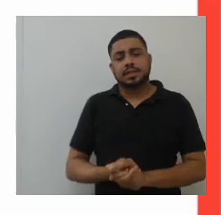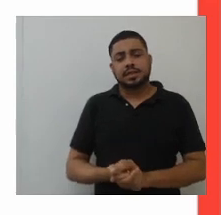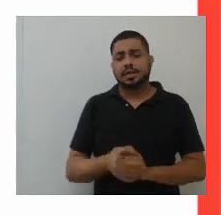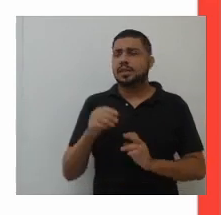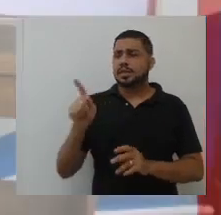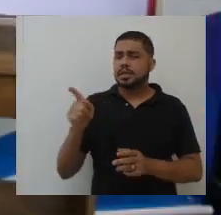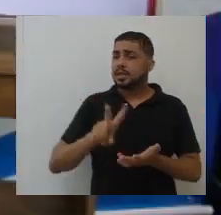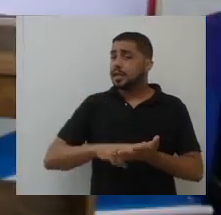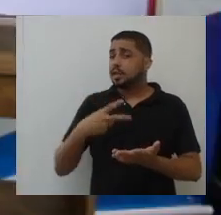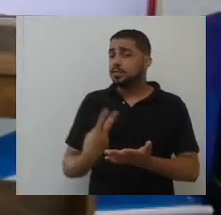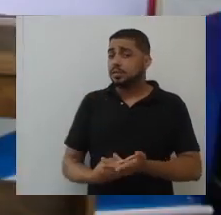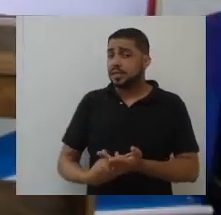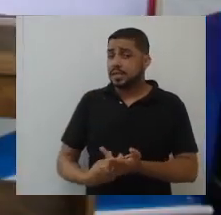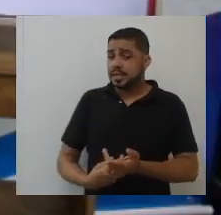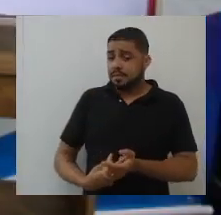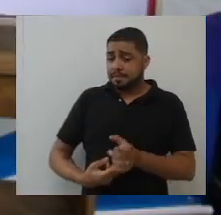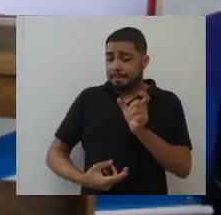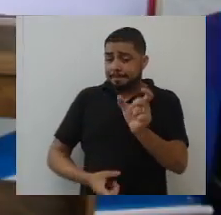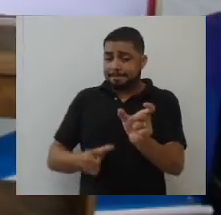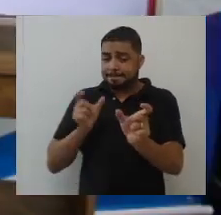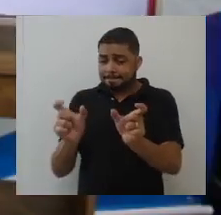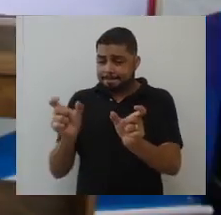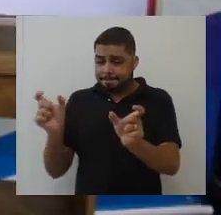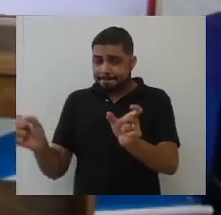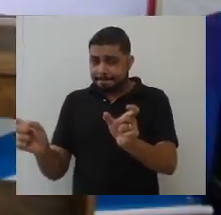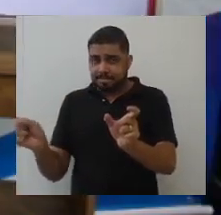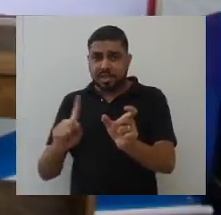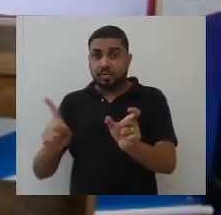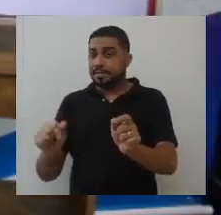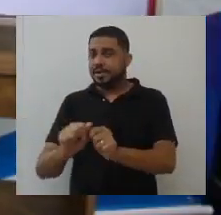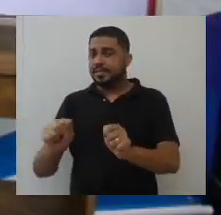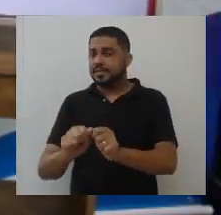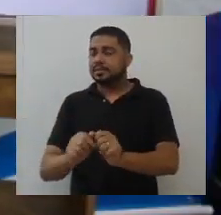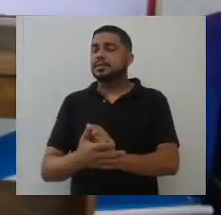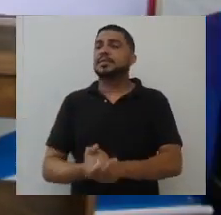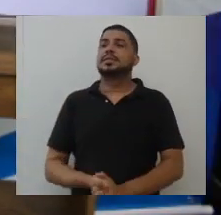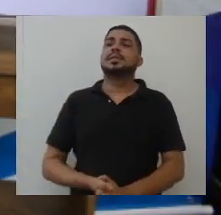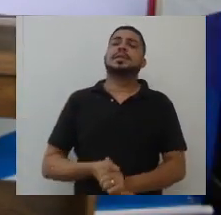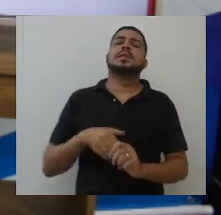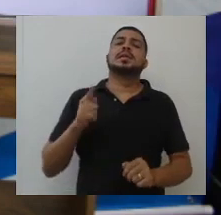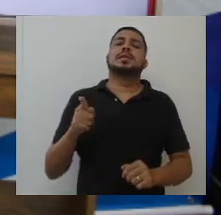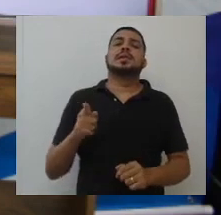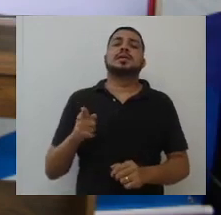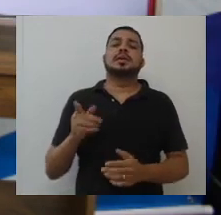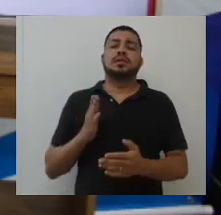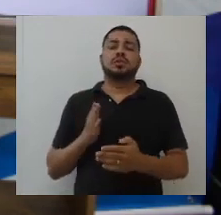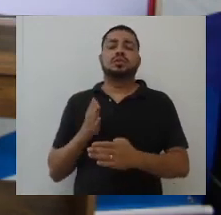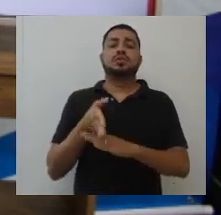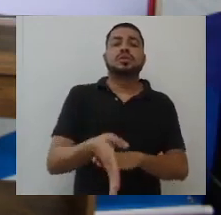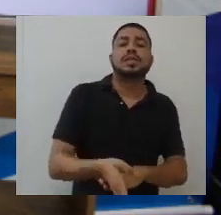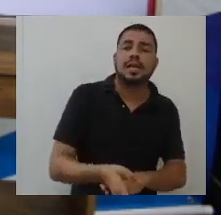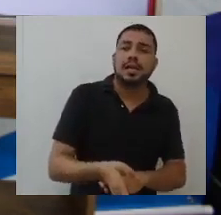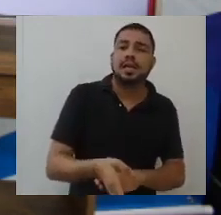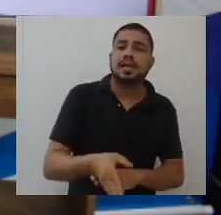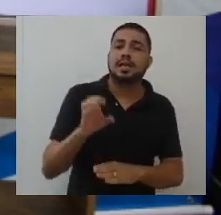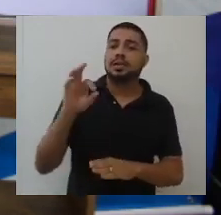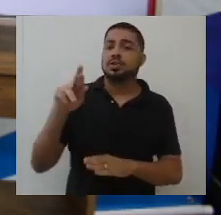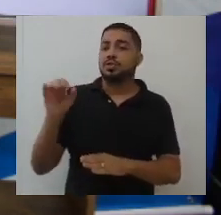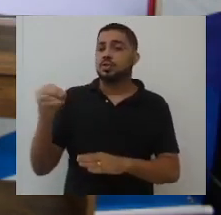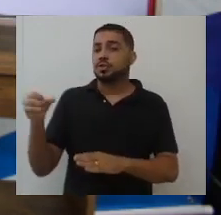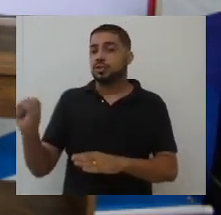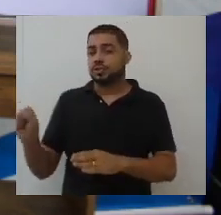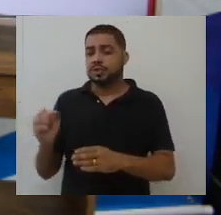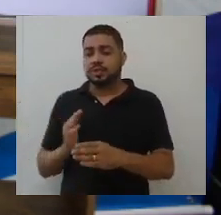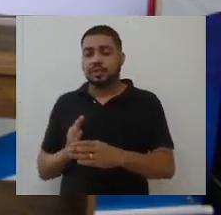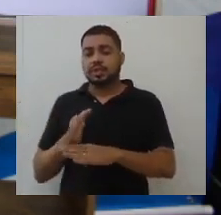heart, tradução literal, que não deve ser feito, tá? Não deve. Cross seria cruzar, atravessar,